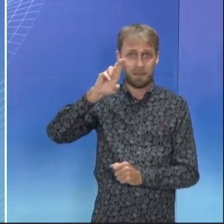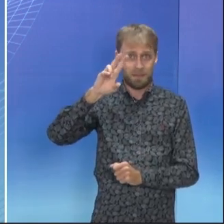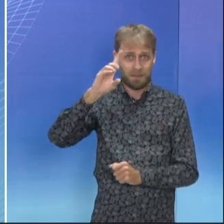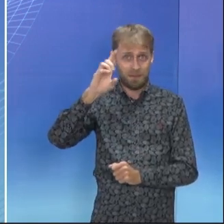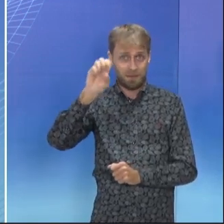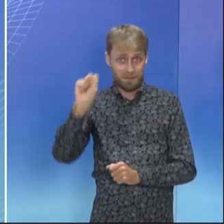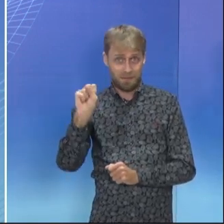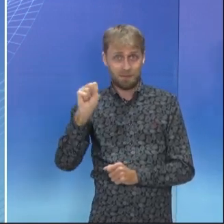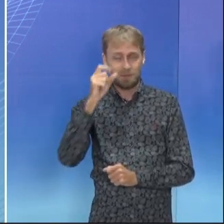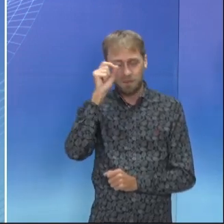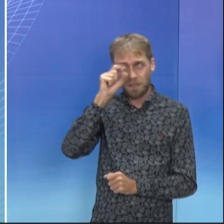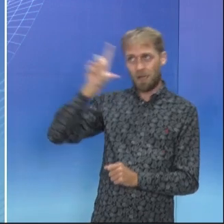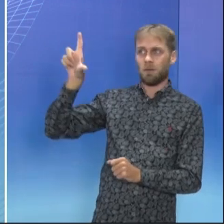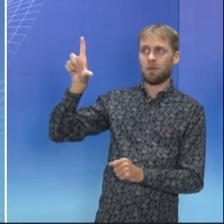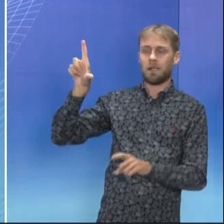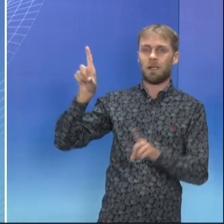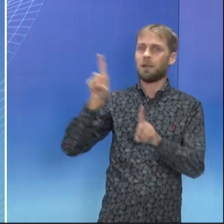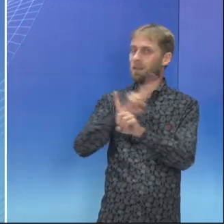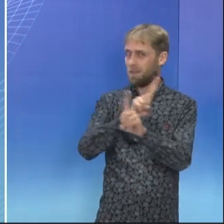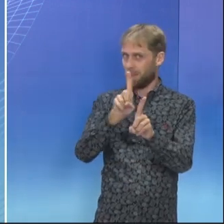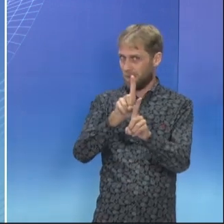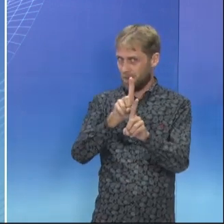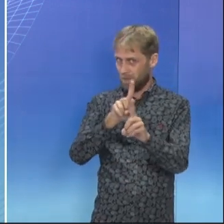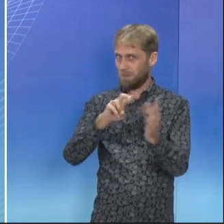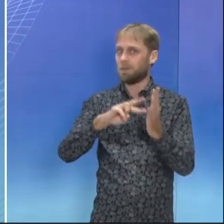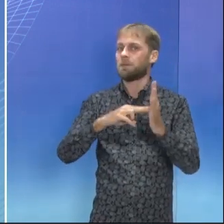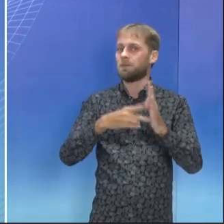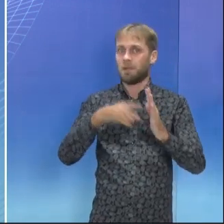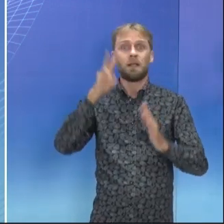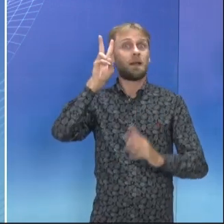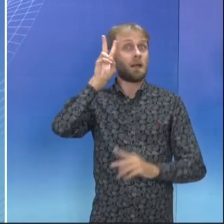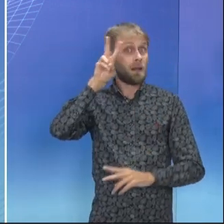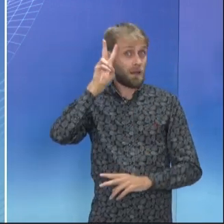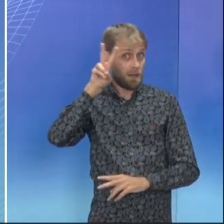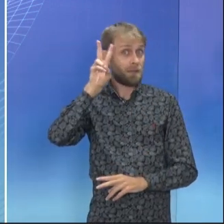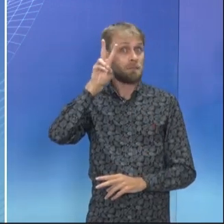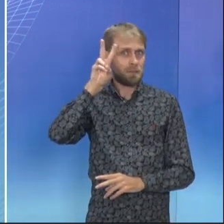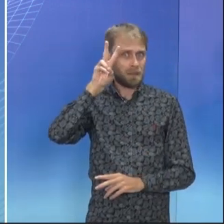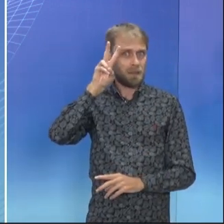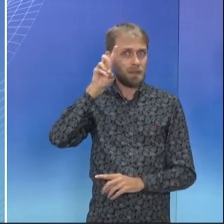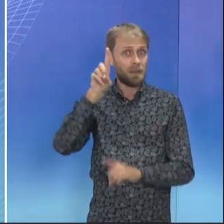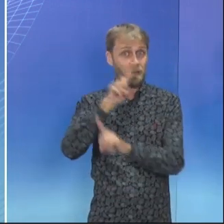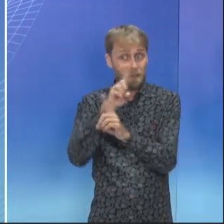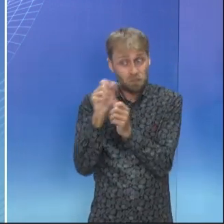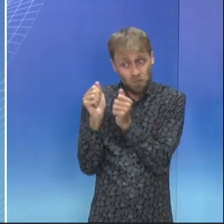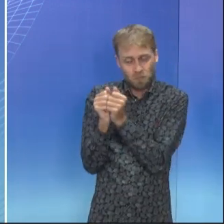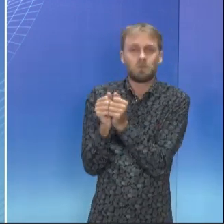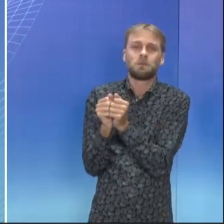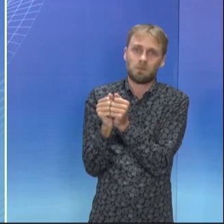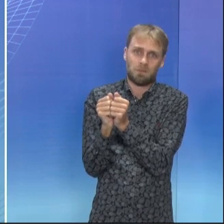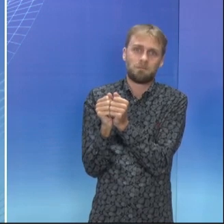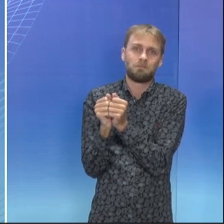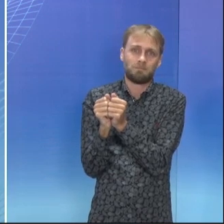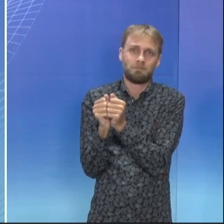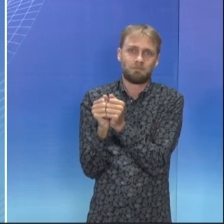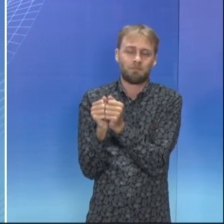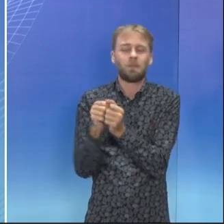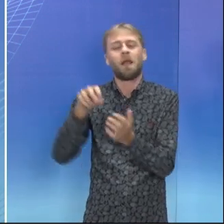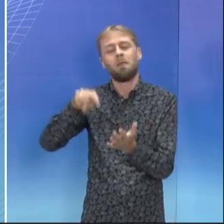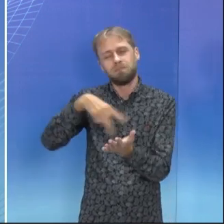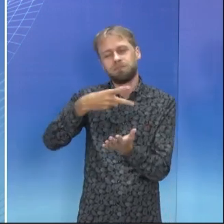acordar? Não, de lembrar. Então, para que você se lembre quando não estiver comigo. Então,